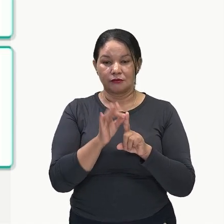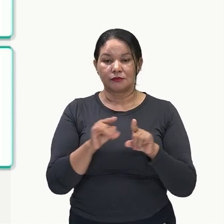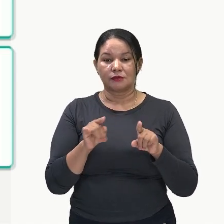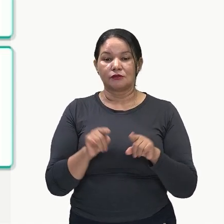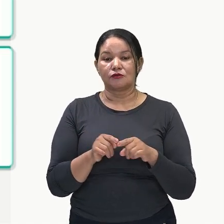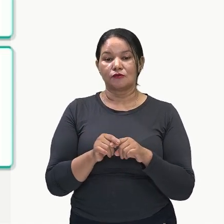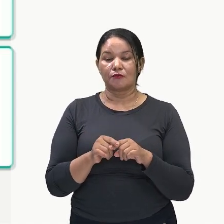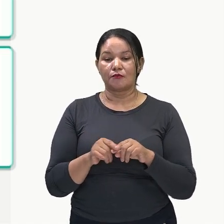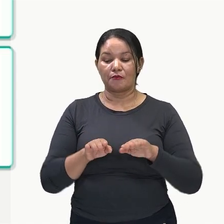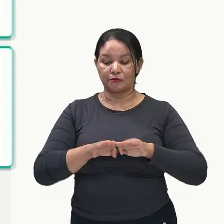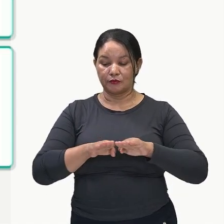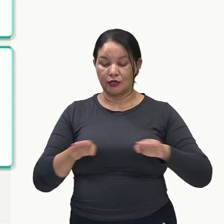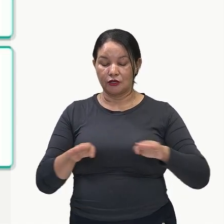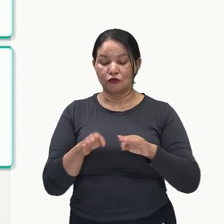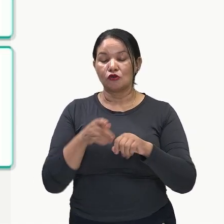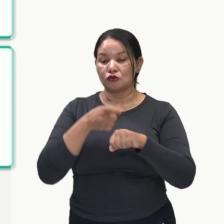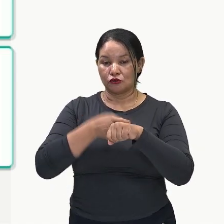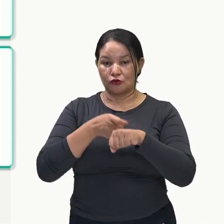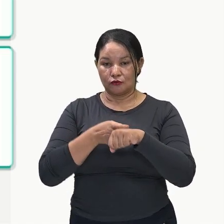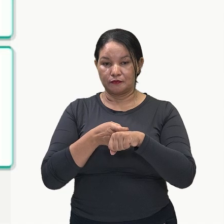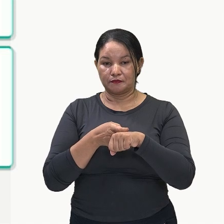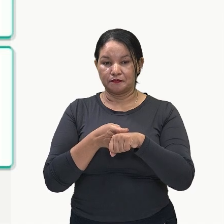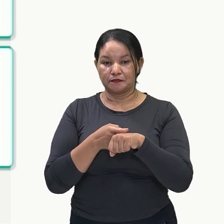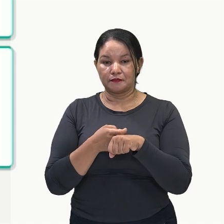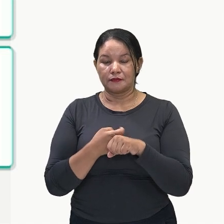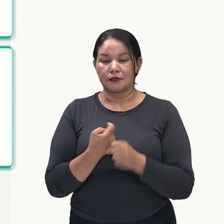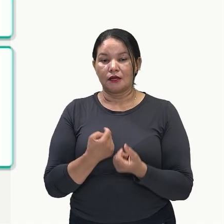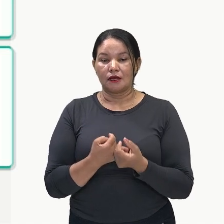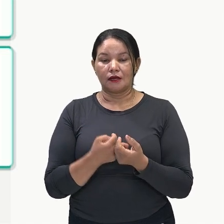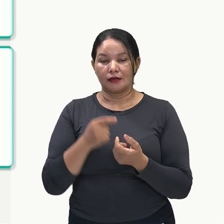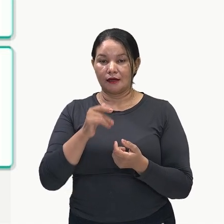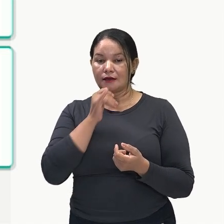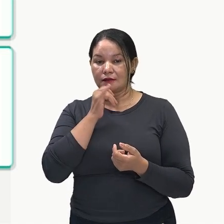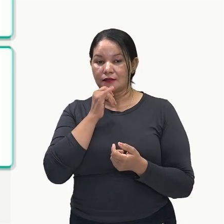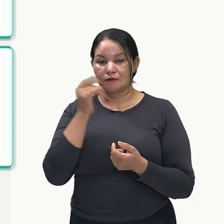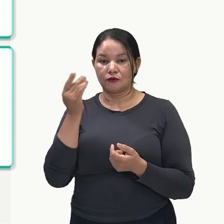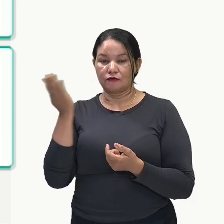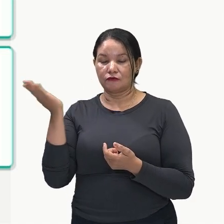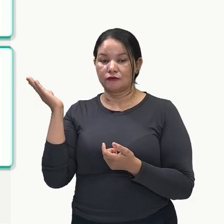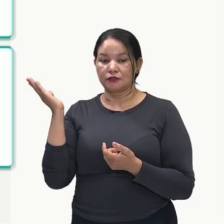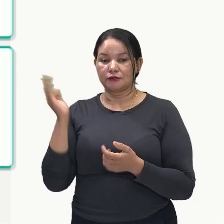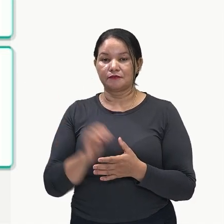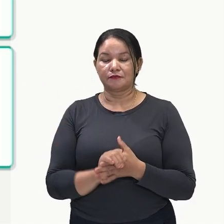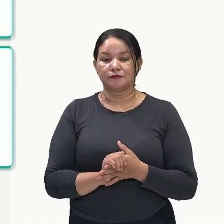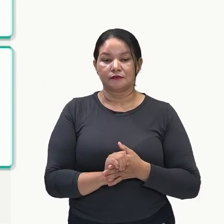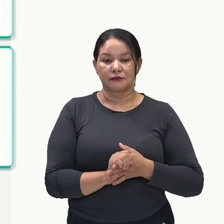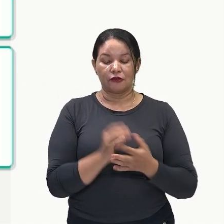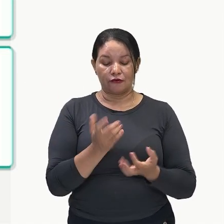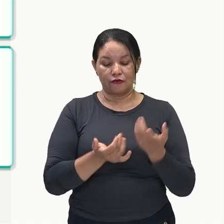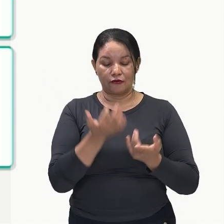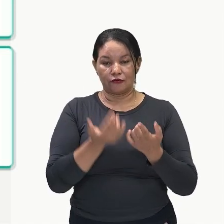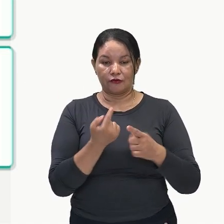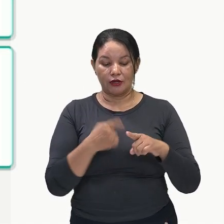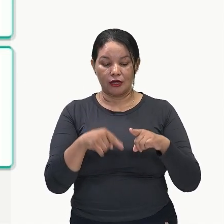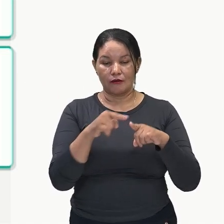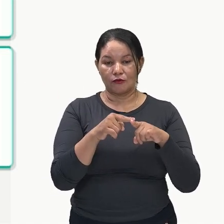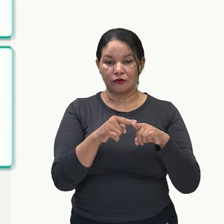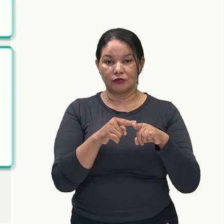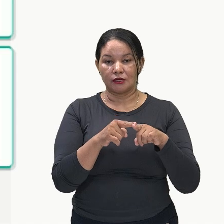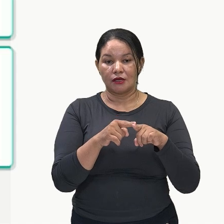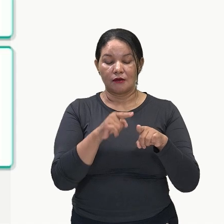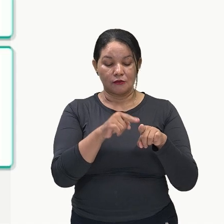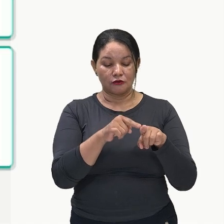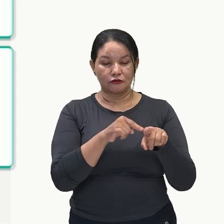meio sólido. Então você aquece aqui a ponta, certo? Mas quando você